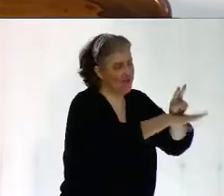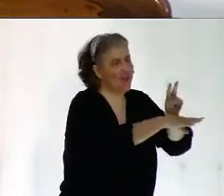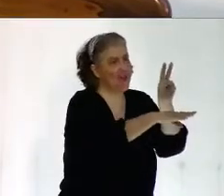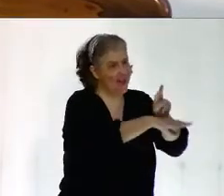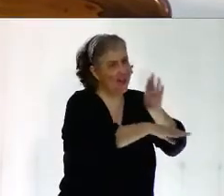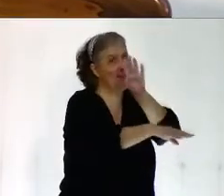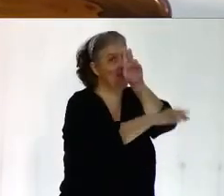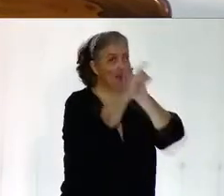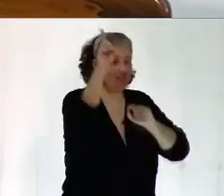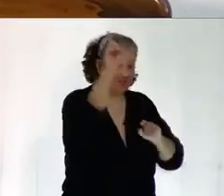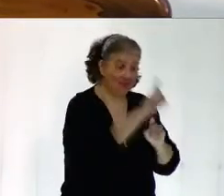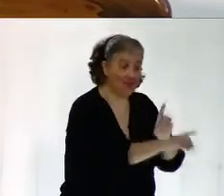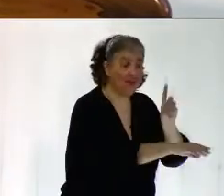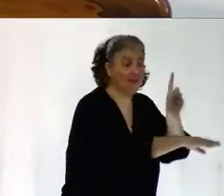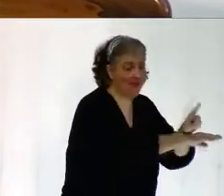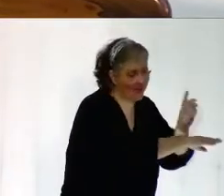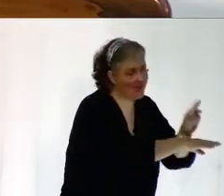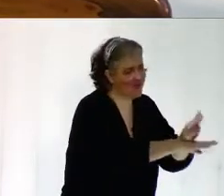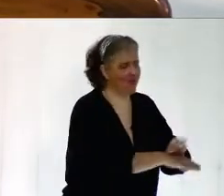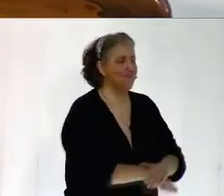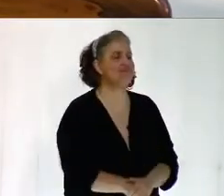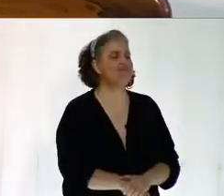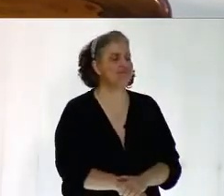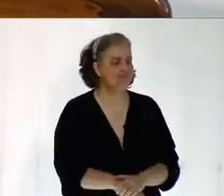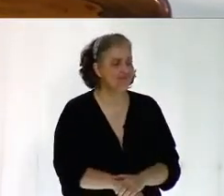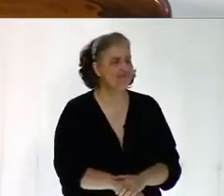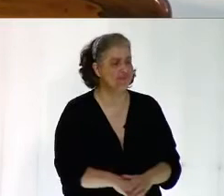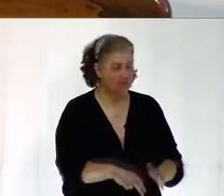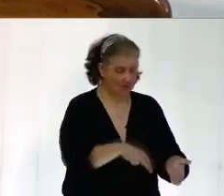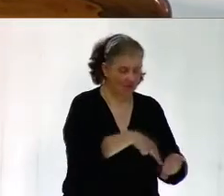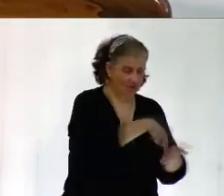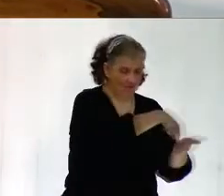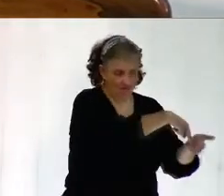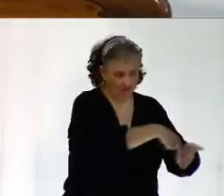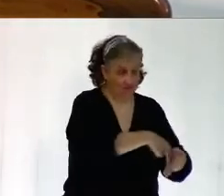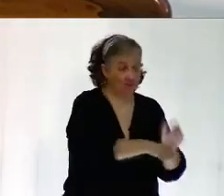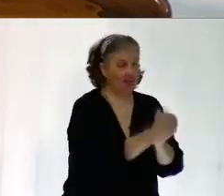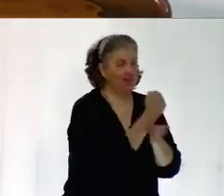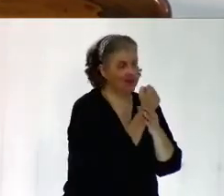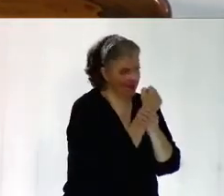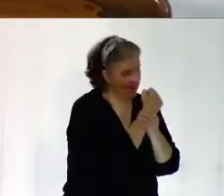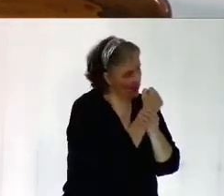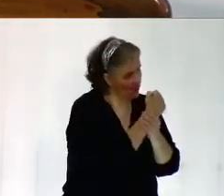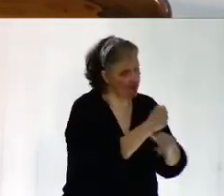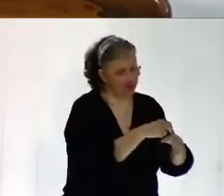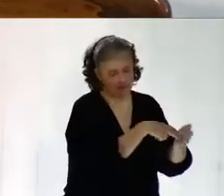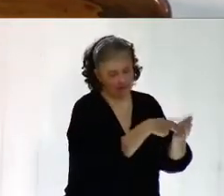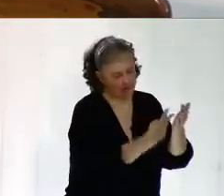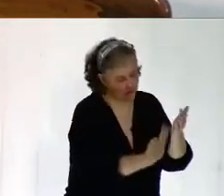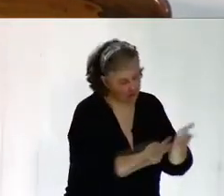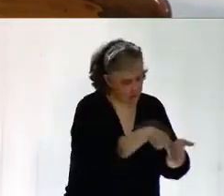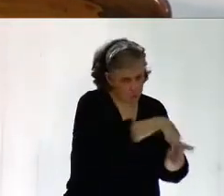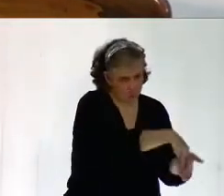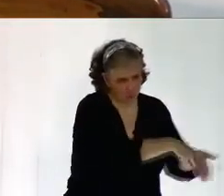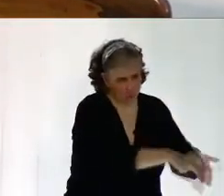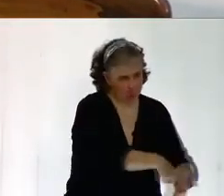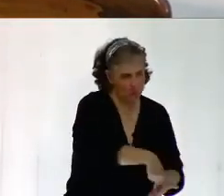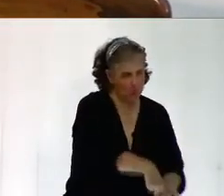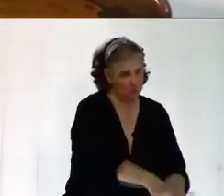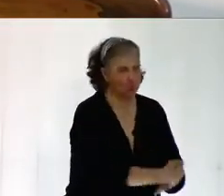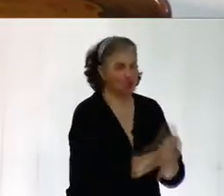e eles e sus terão nas suas mãos para não tropeçares nalguma uma pedra